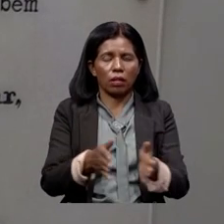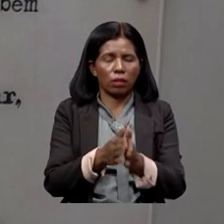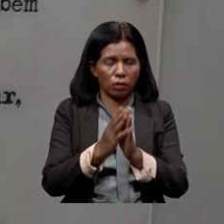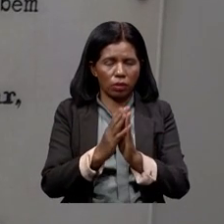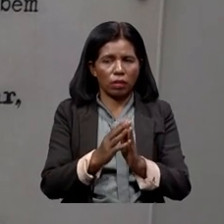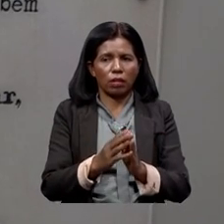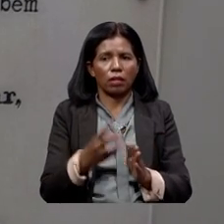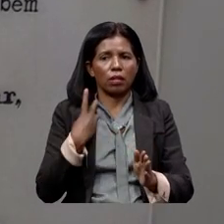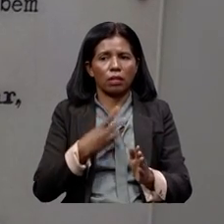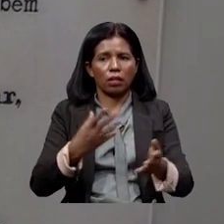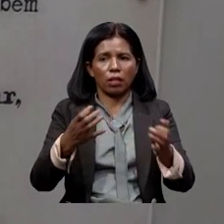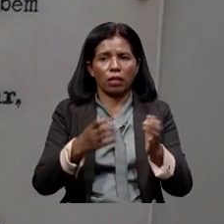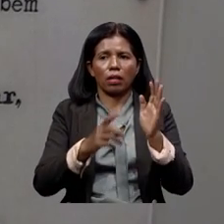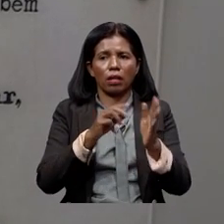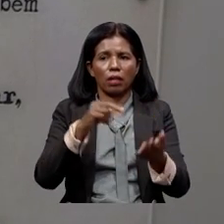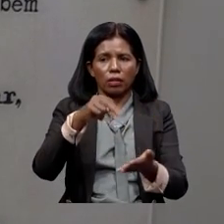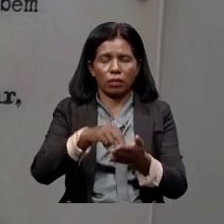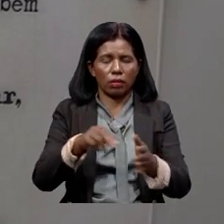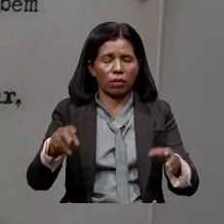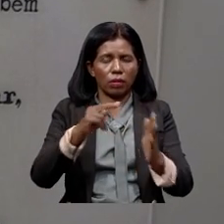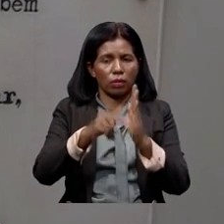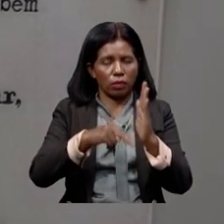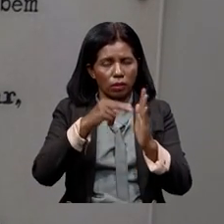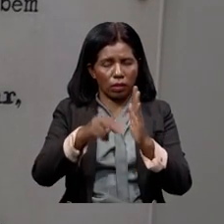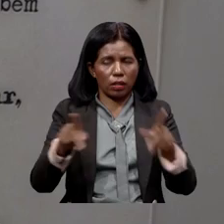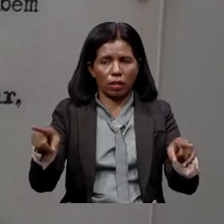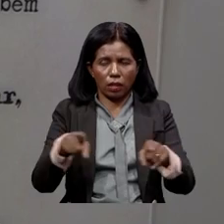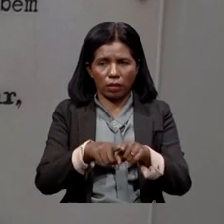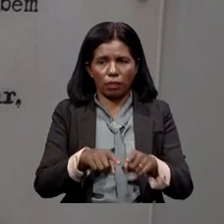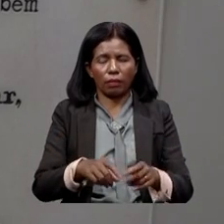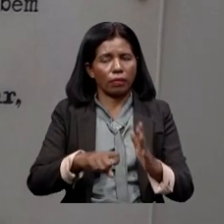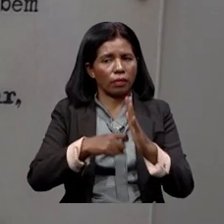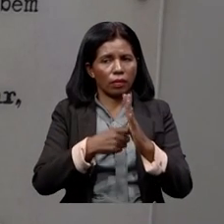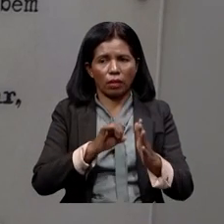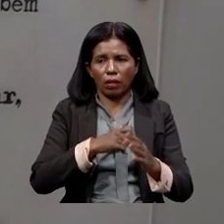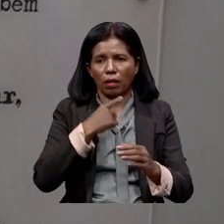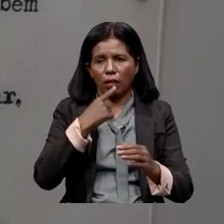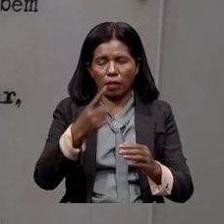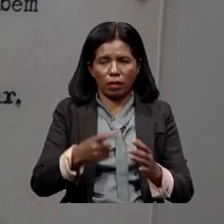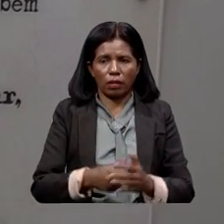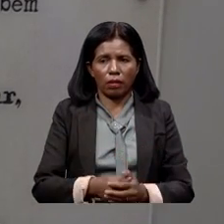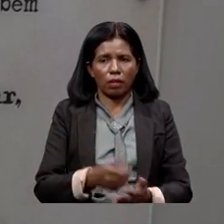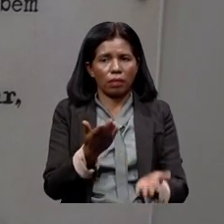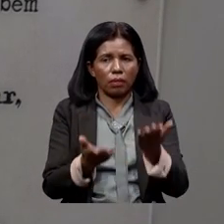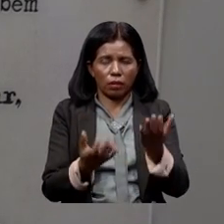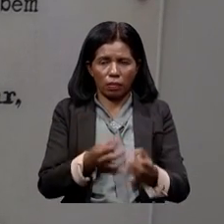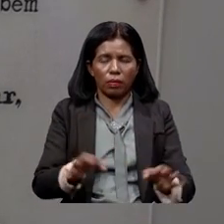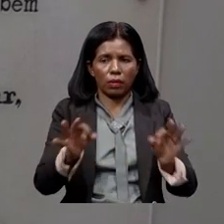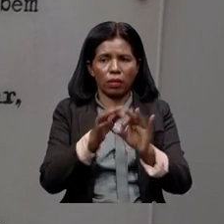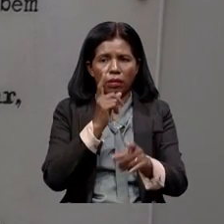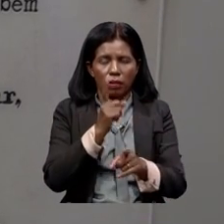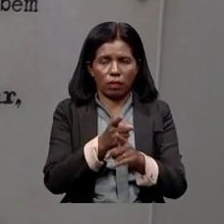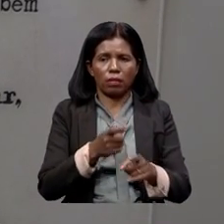é está acar cantou notícia tem esse balanço e da nem sabe eu sempre desde o que essa até me balanço nem importante até isso